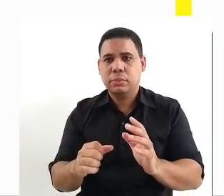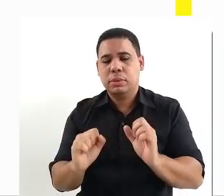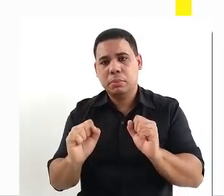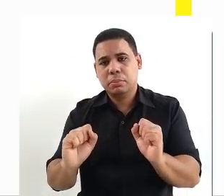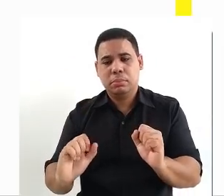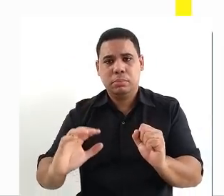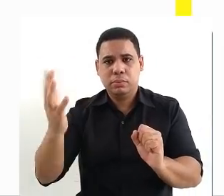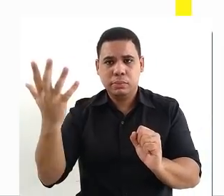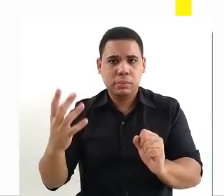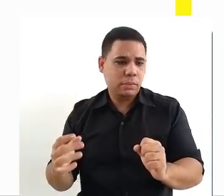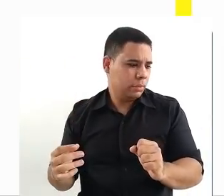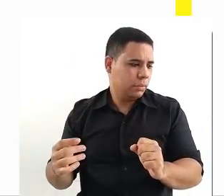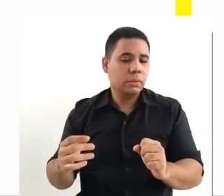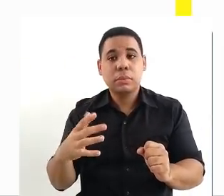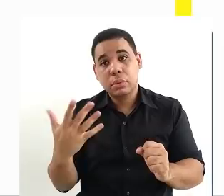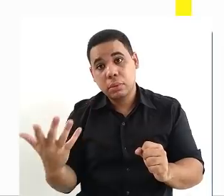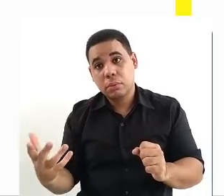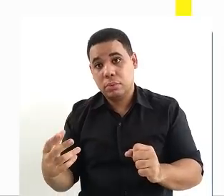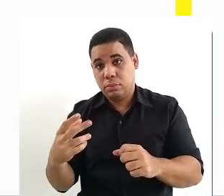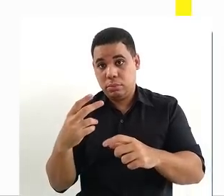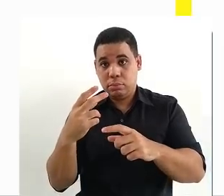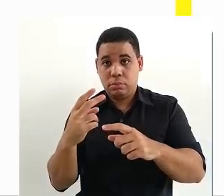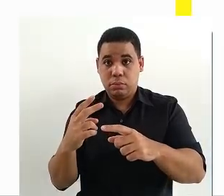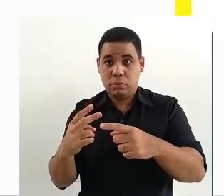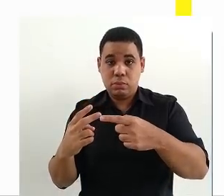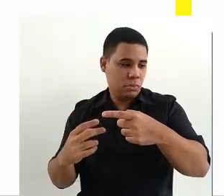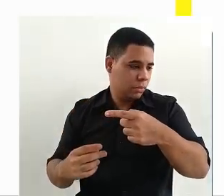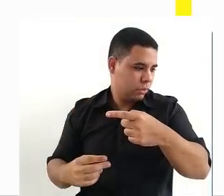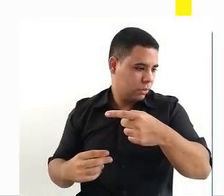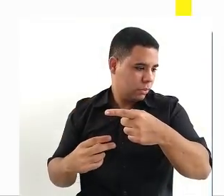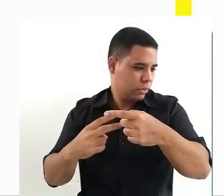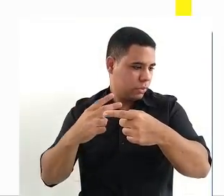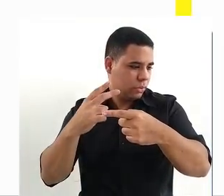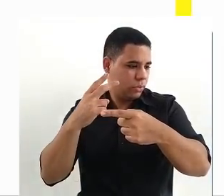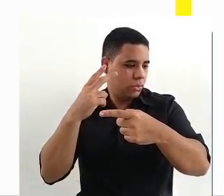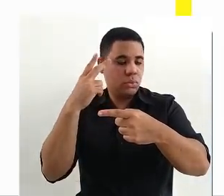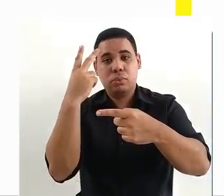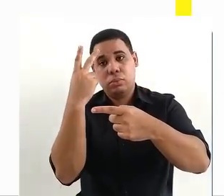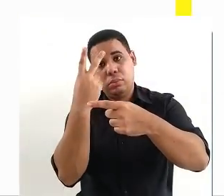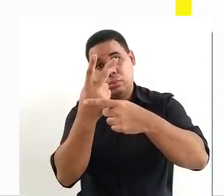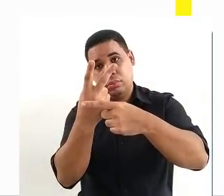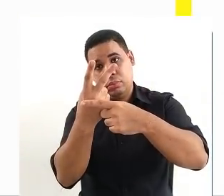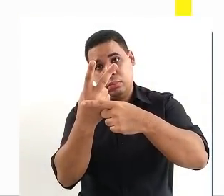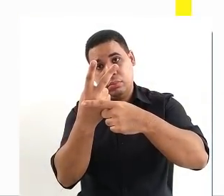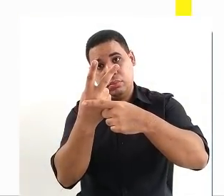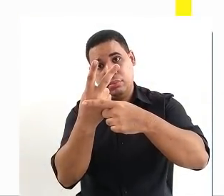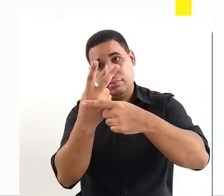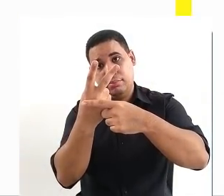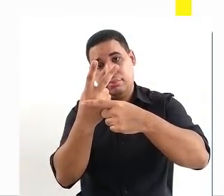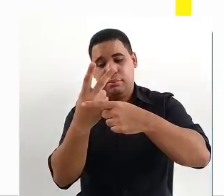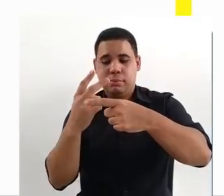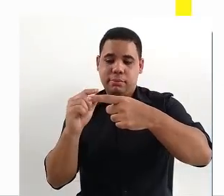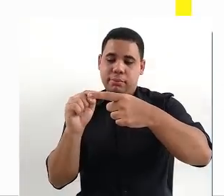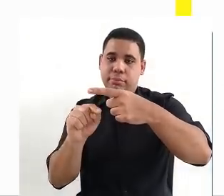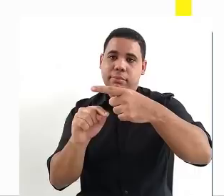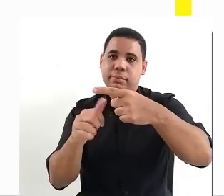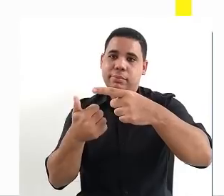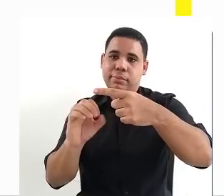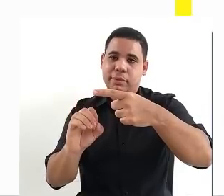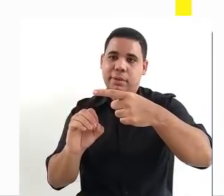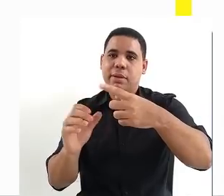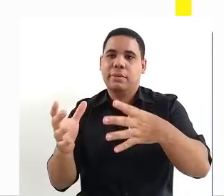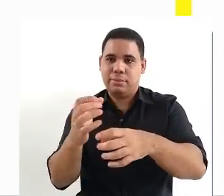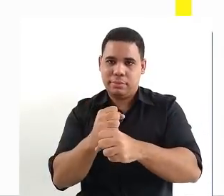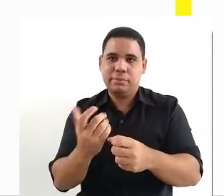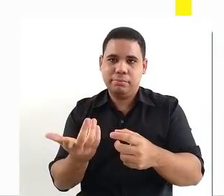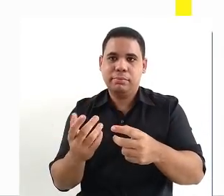seja, a gente só tem 2 bolas dentro dessa característica aí. Então, o 2 vai ser o evento, o